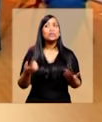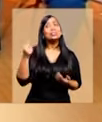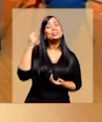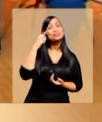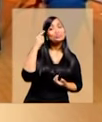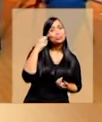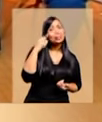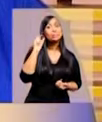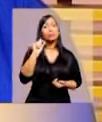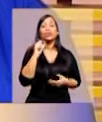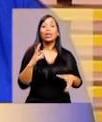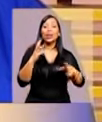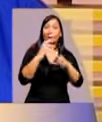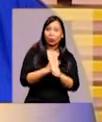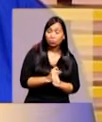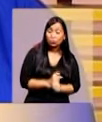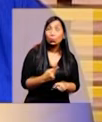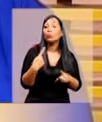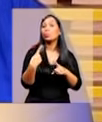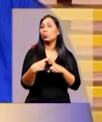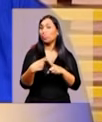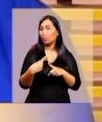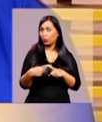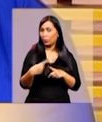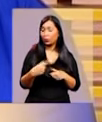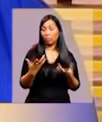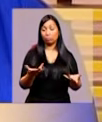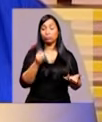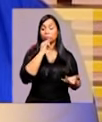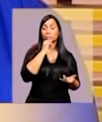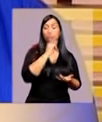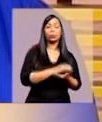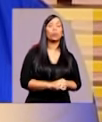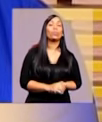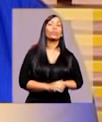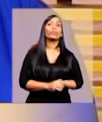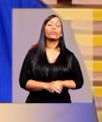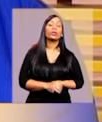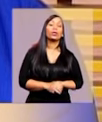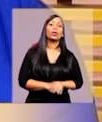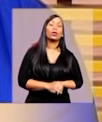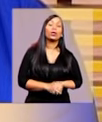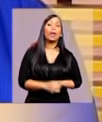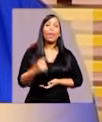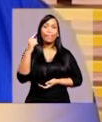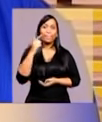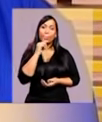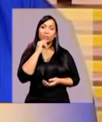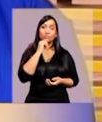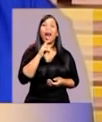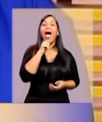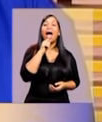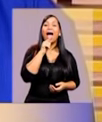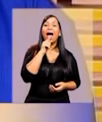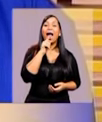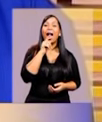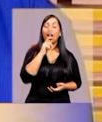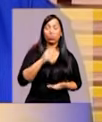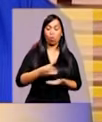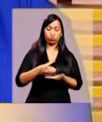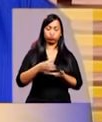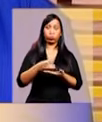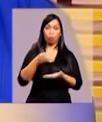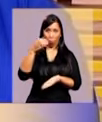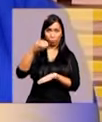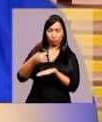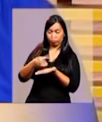pensa muito mais na noção da soma, né? Porque acho que eu vou fazer uma analogia que talvez caiba melhor, assim. Imagina que eu tenho um copo de água na